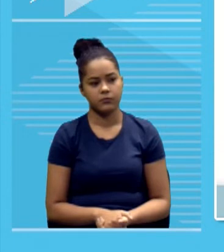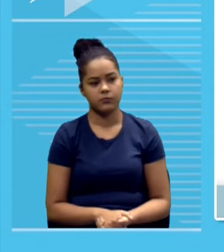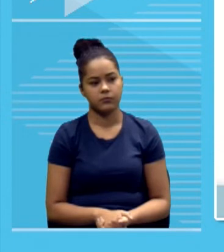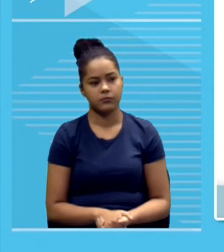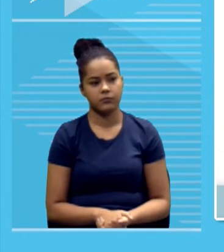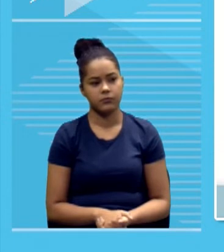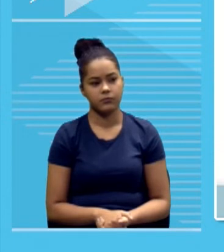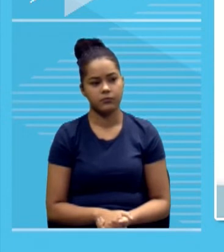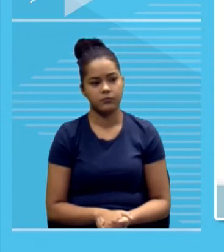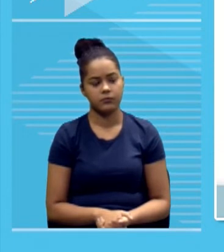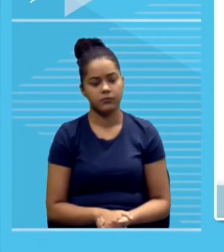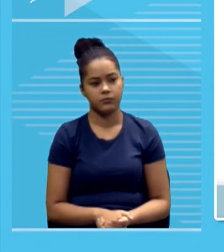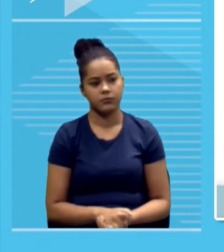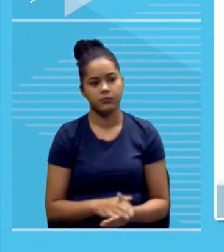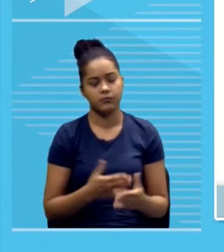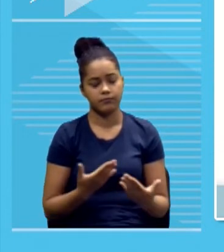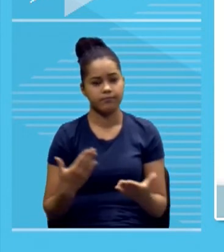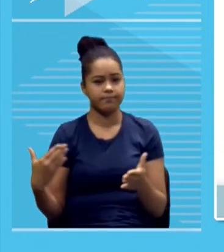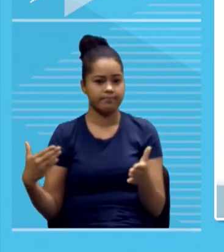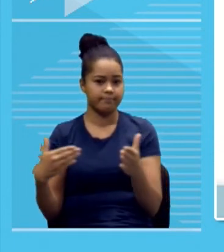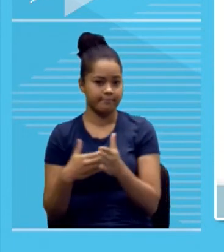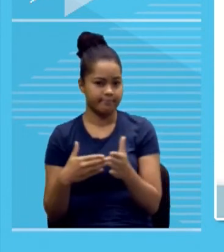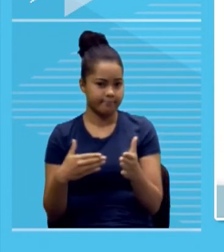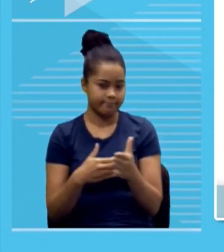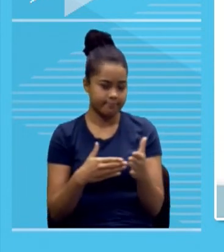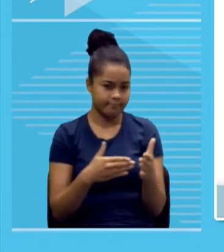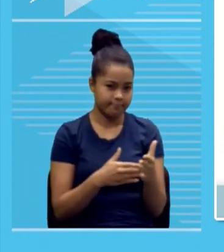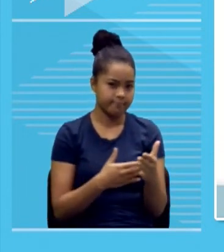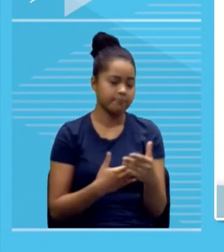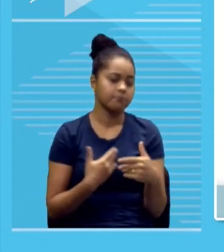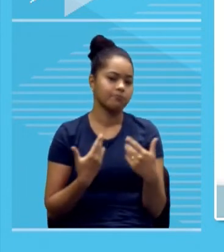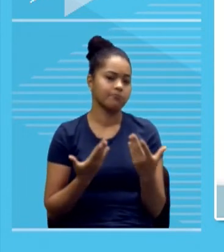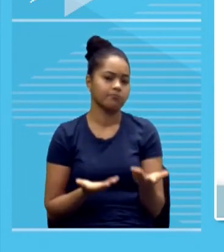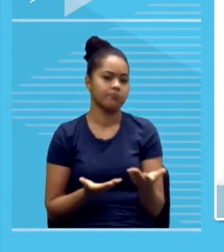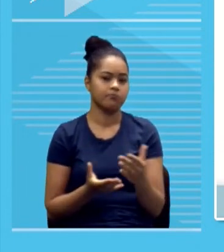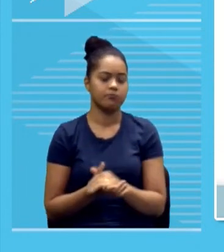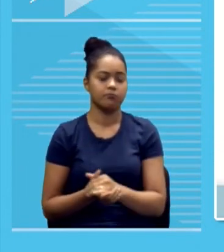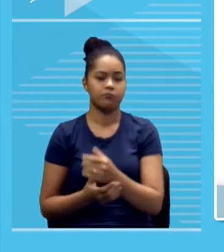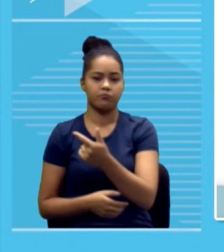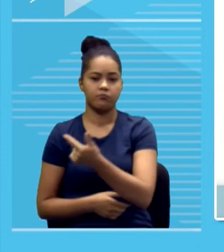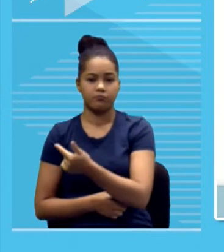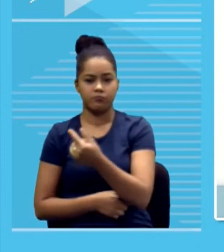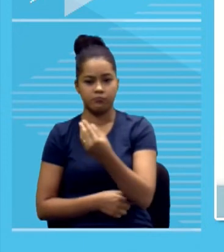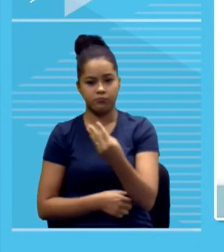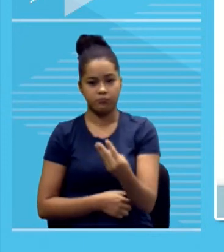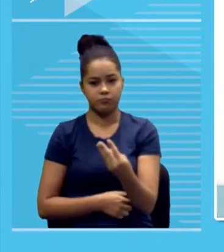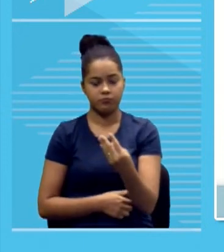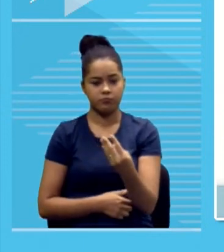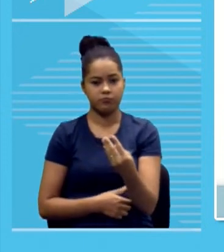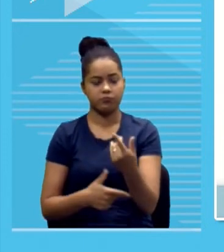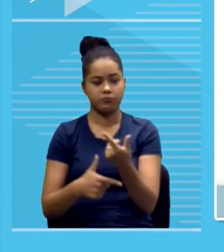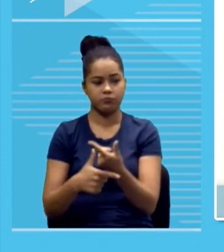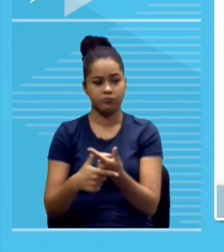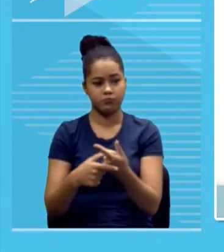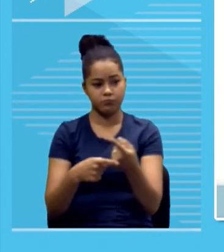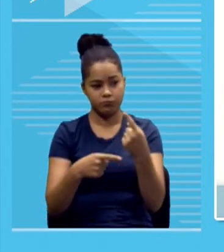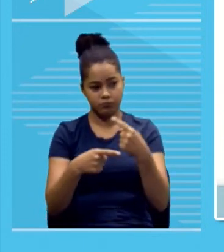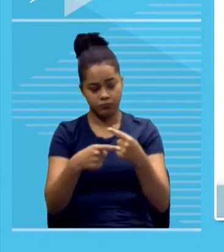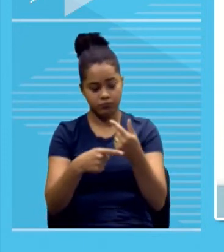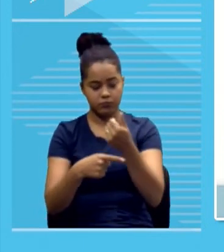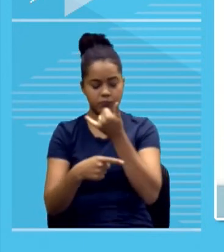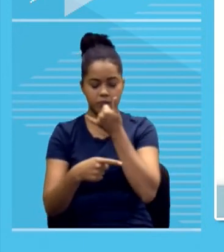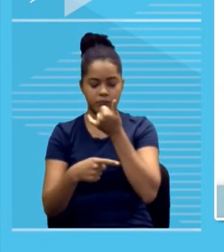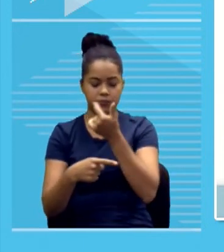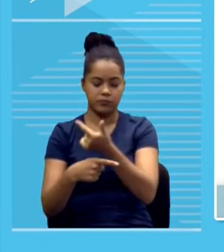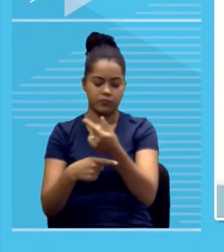outro também. Então, a minha resistência equivalente seria igual a 24 sobre 15. Você